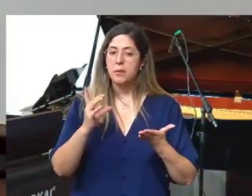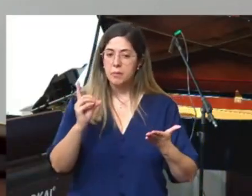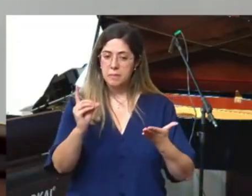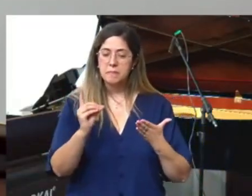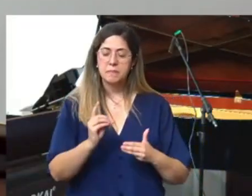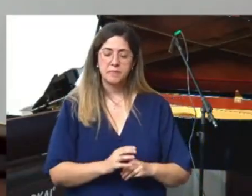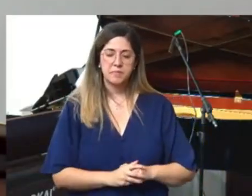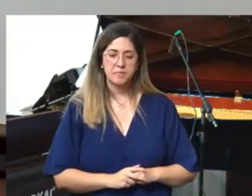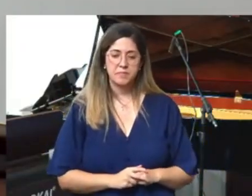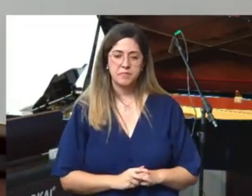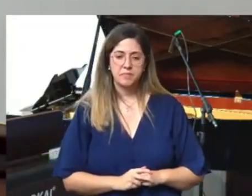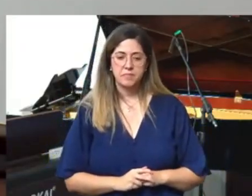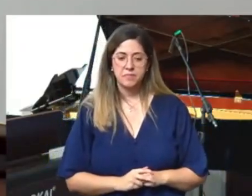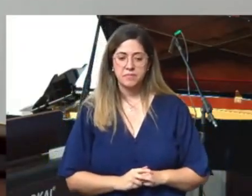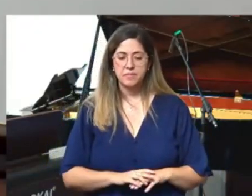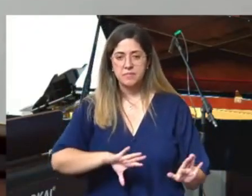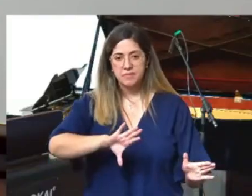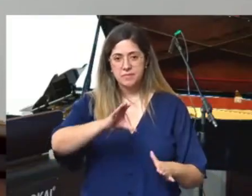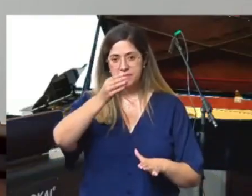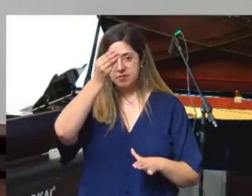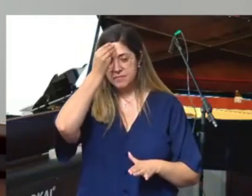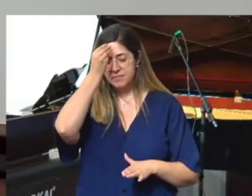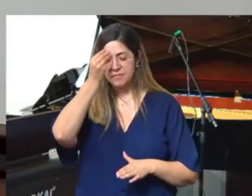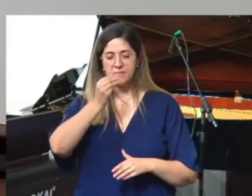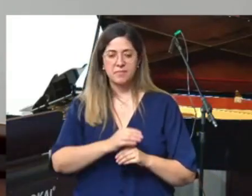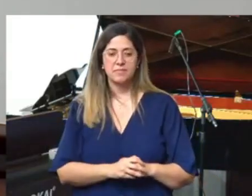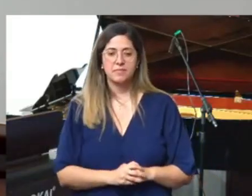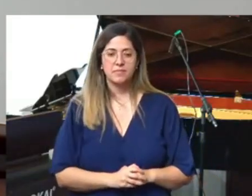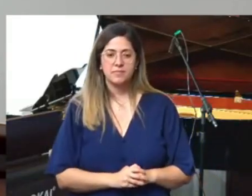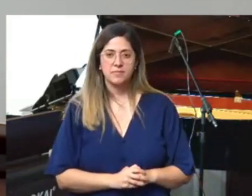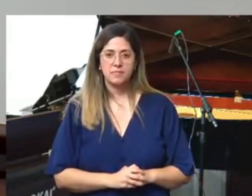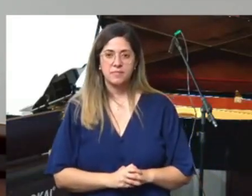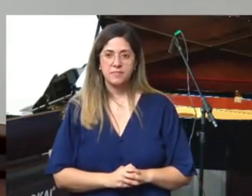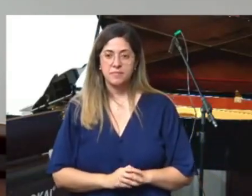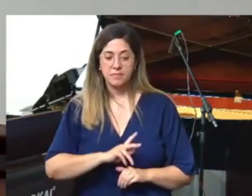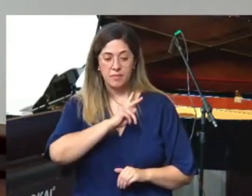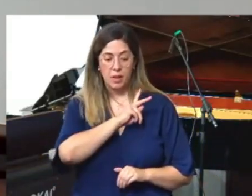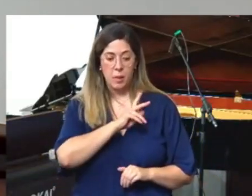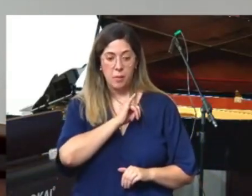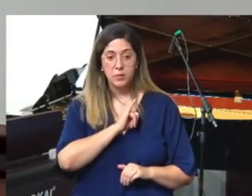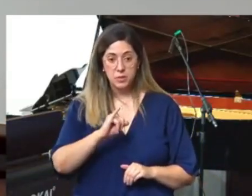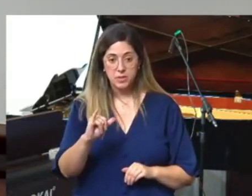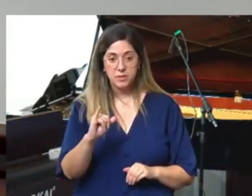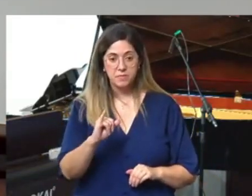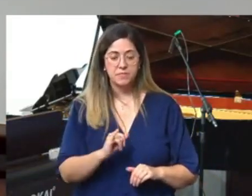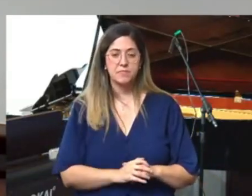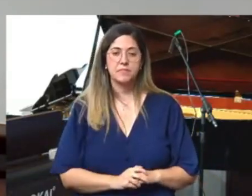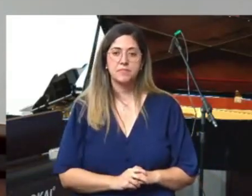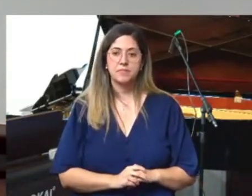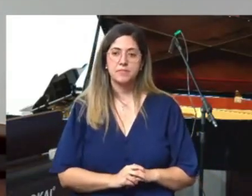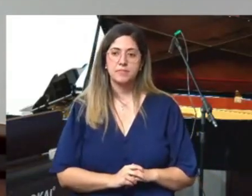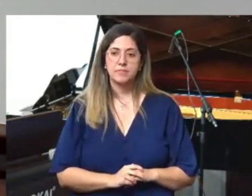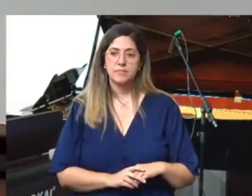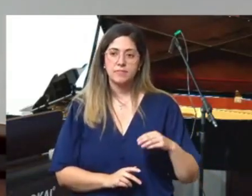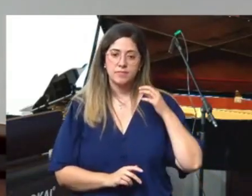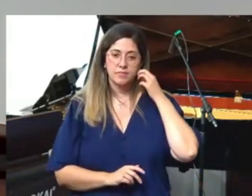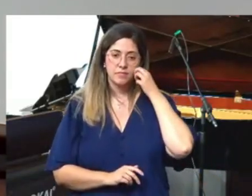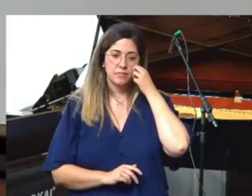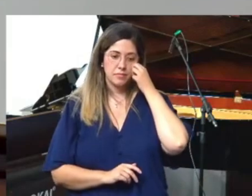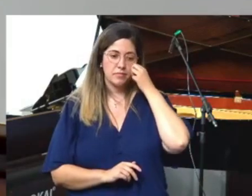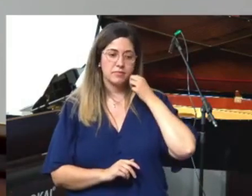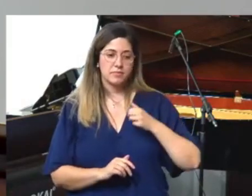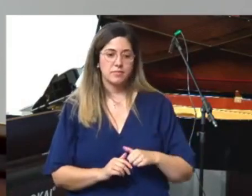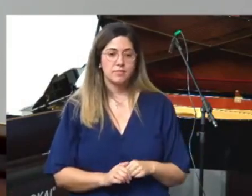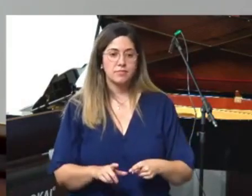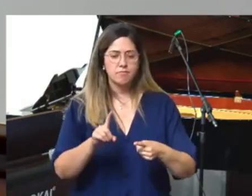nós. Voltando ao ponto do argumento do apóstolo Paulo. Por que